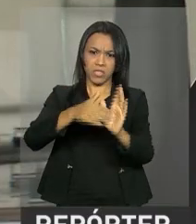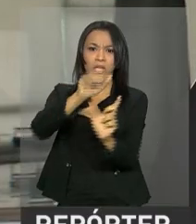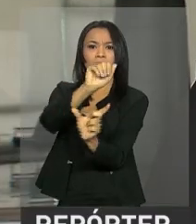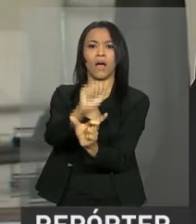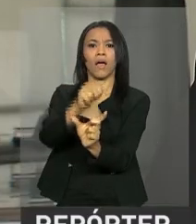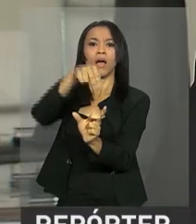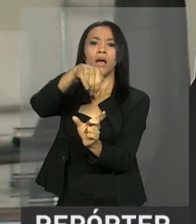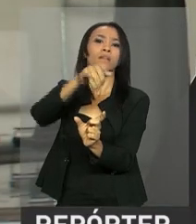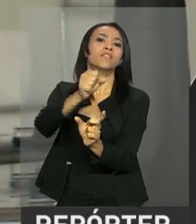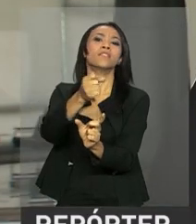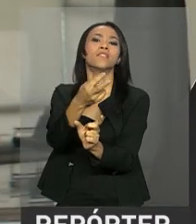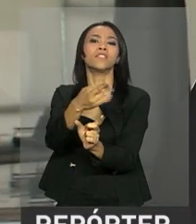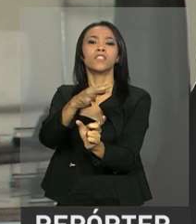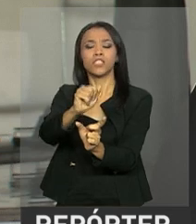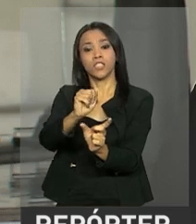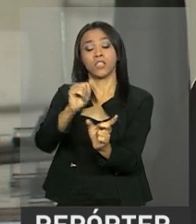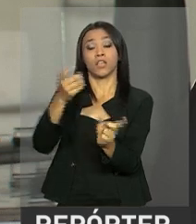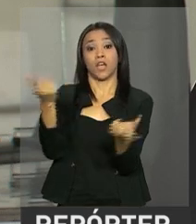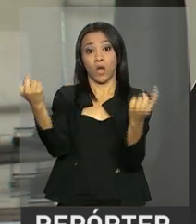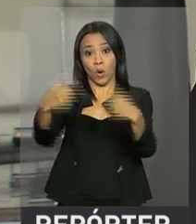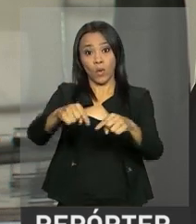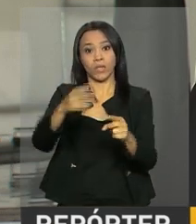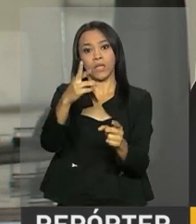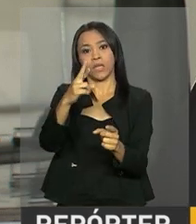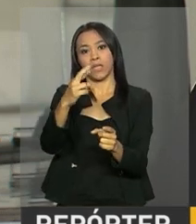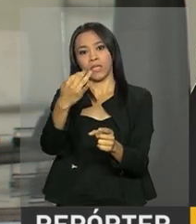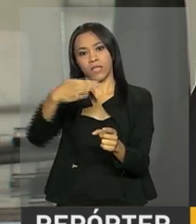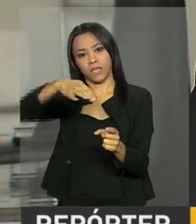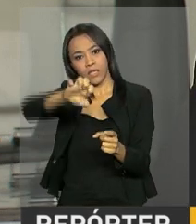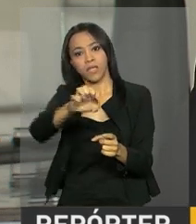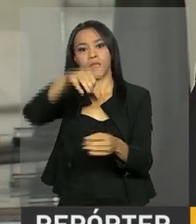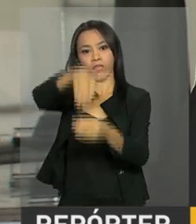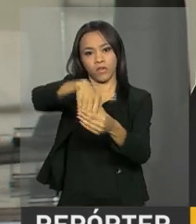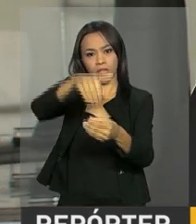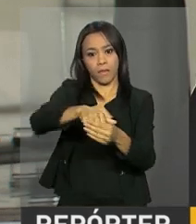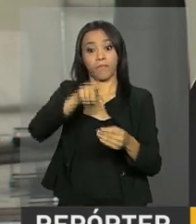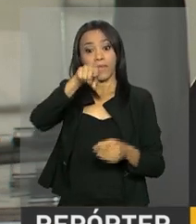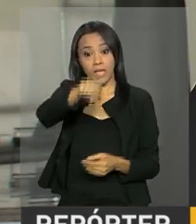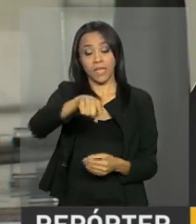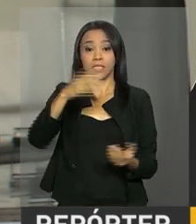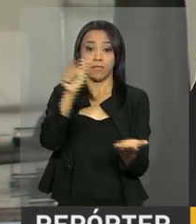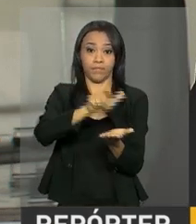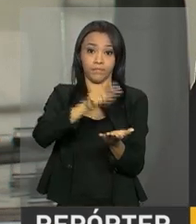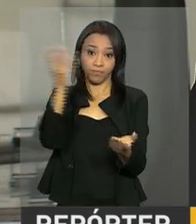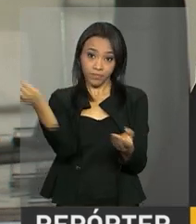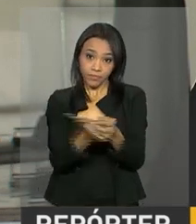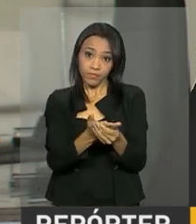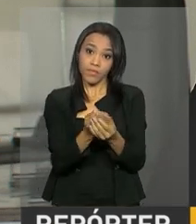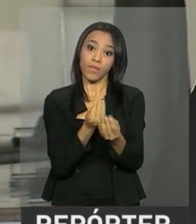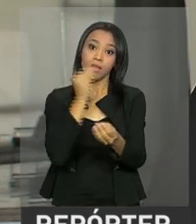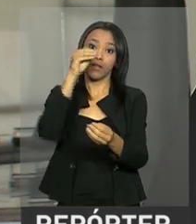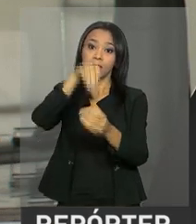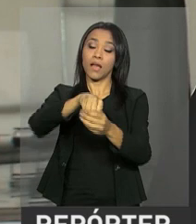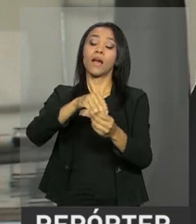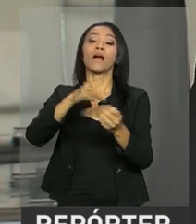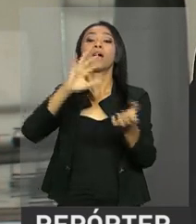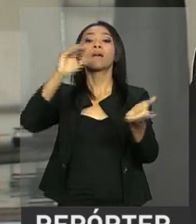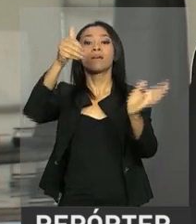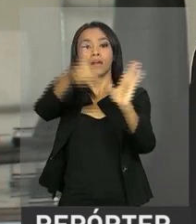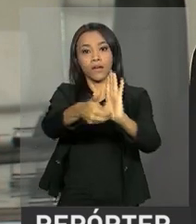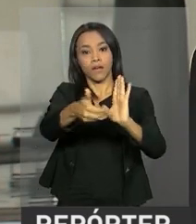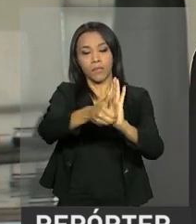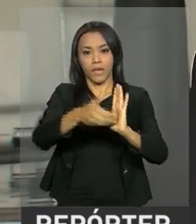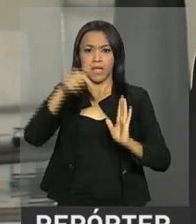A votação do projeto anticorrupção está em tramitação na Câmara dos Deputados. Na semana passada, a comissão especial